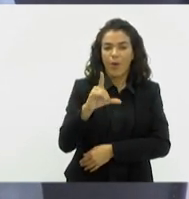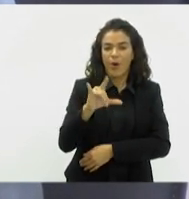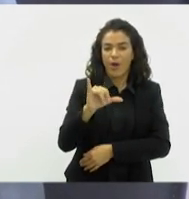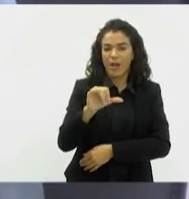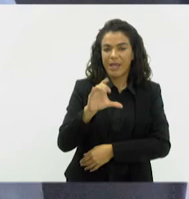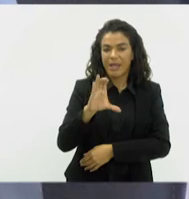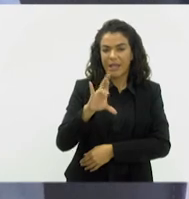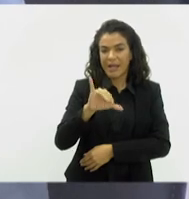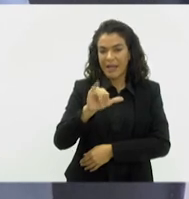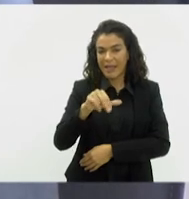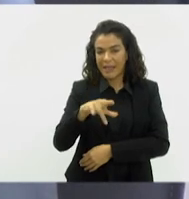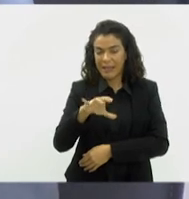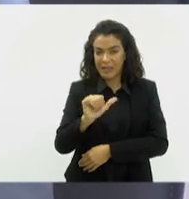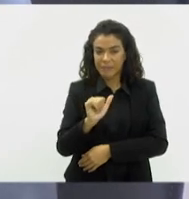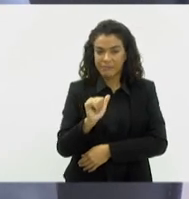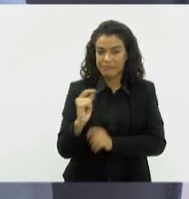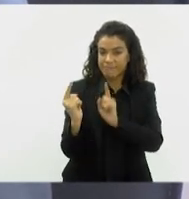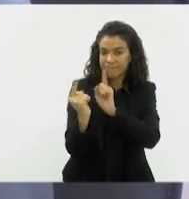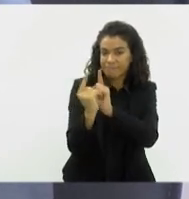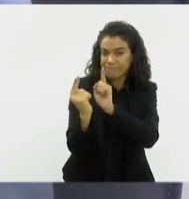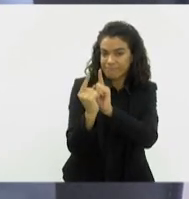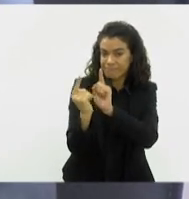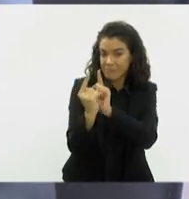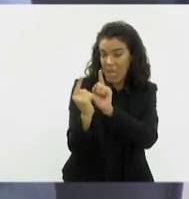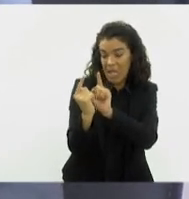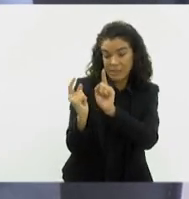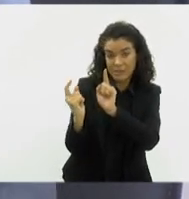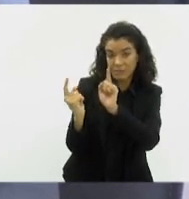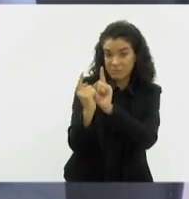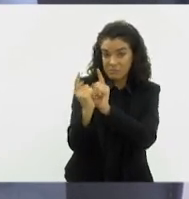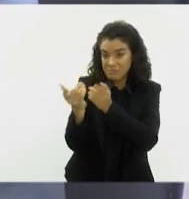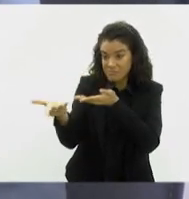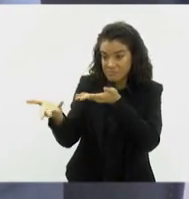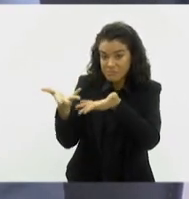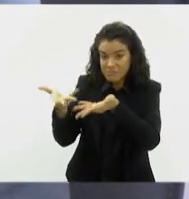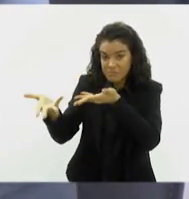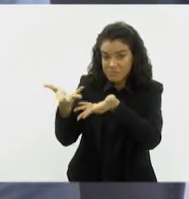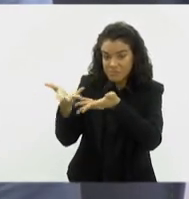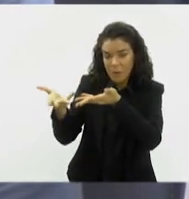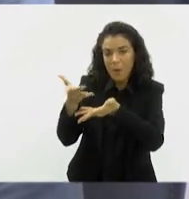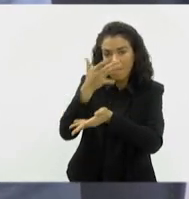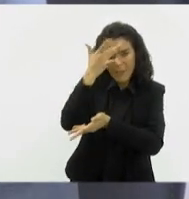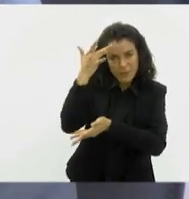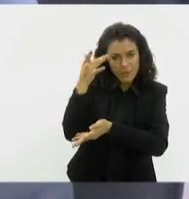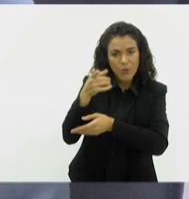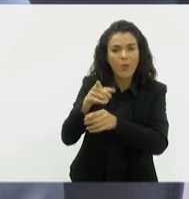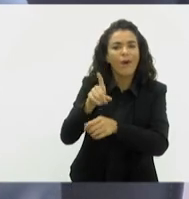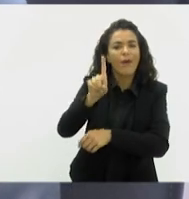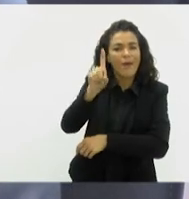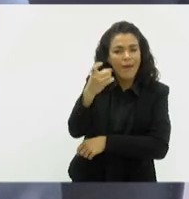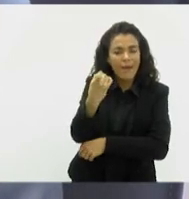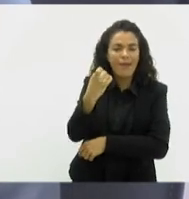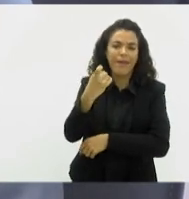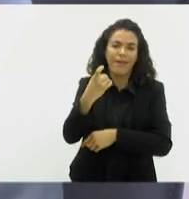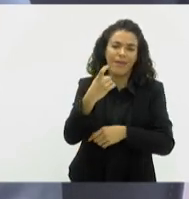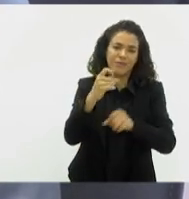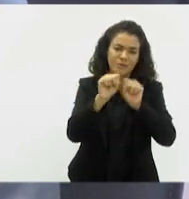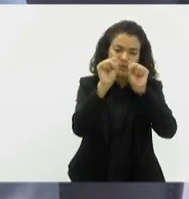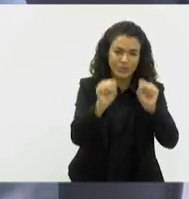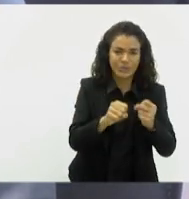Atuar em escutas individuais. Pode ser que nessas escutas ela tenha ouvido alguém egresso. Pode ser, lógico. Mas ela